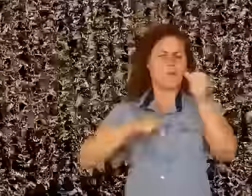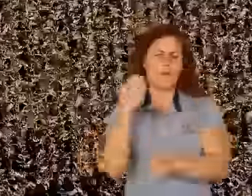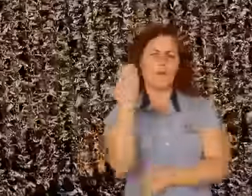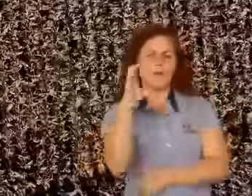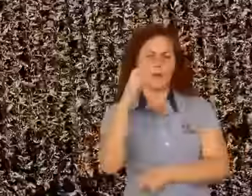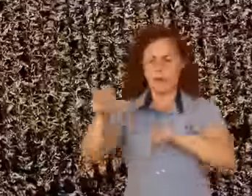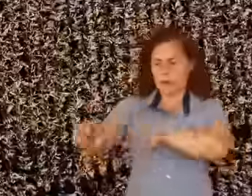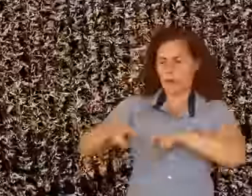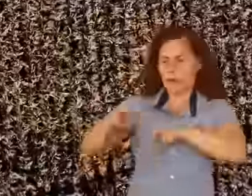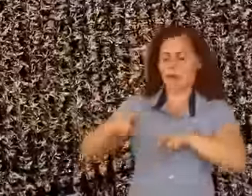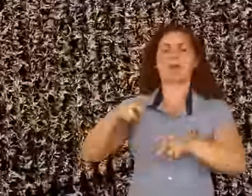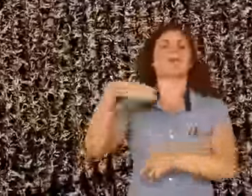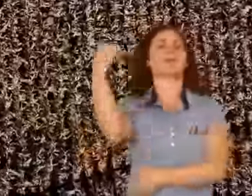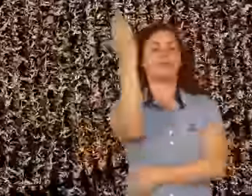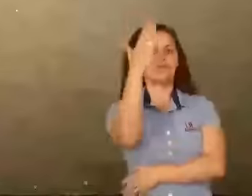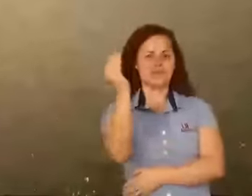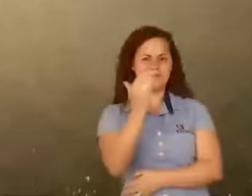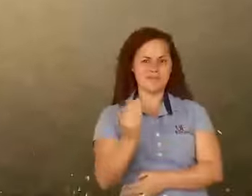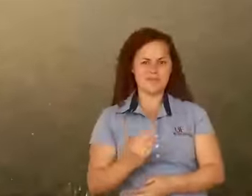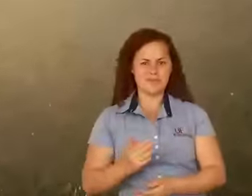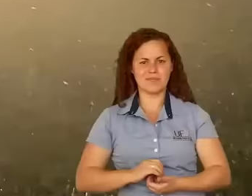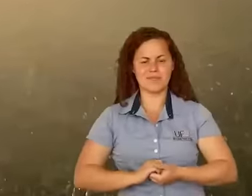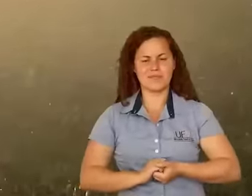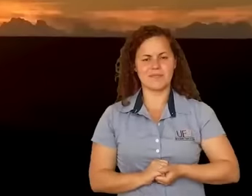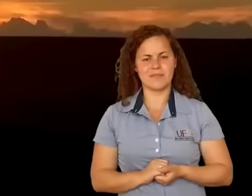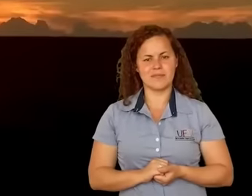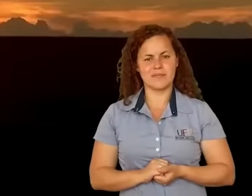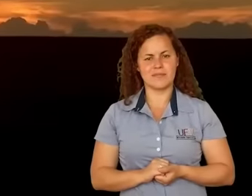das ciências agrárias no país.